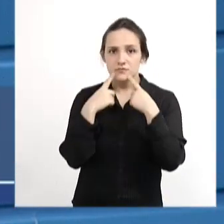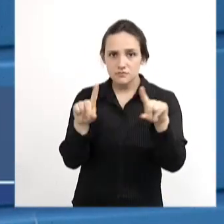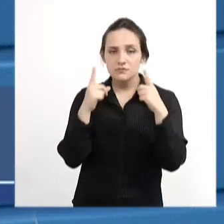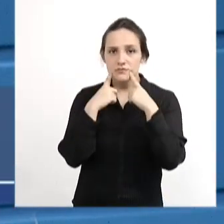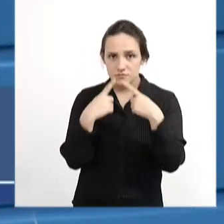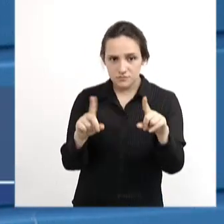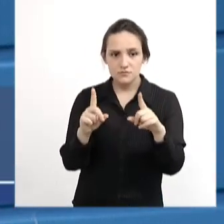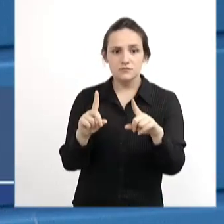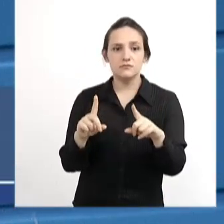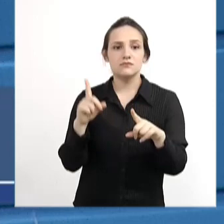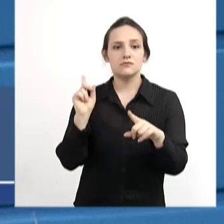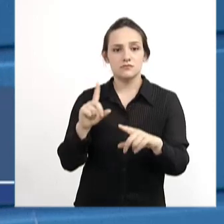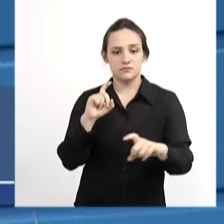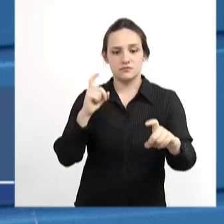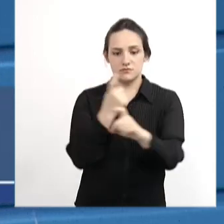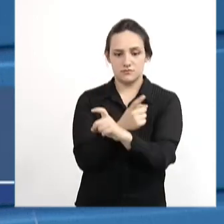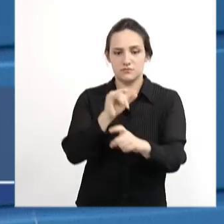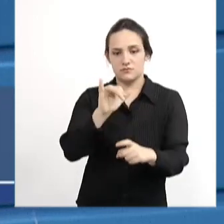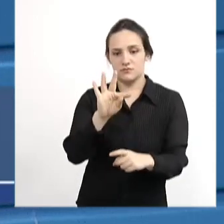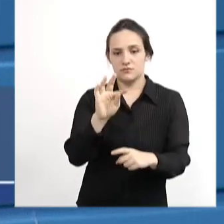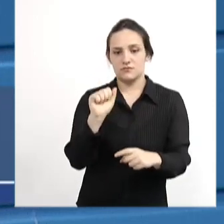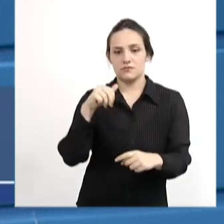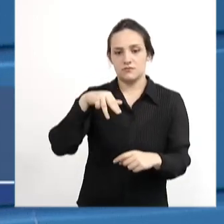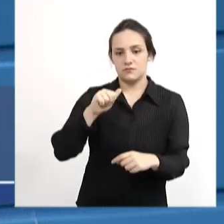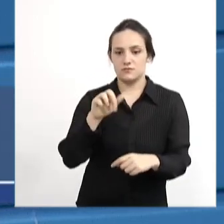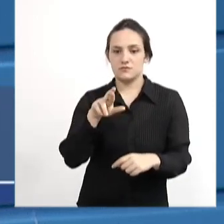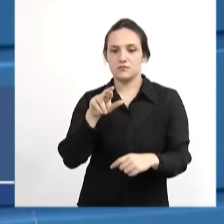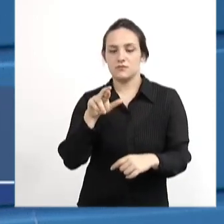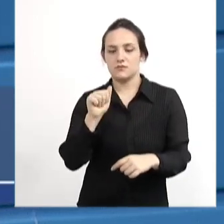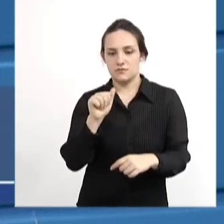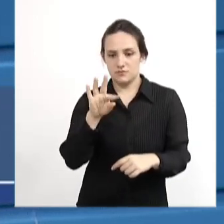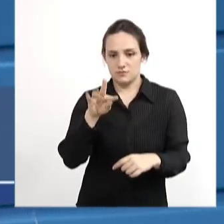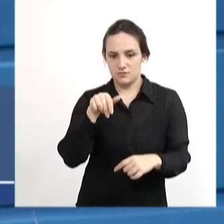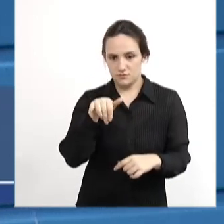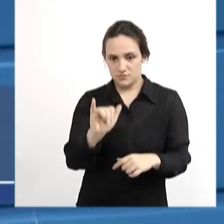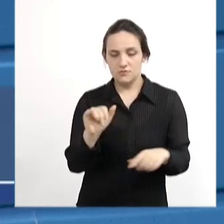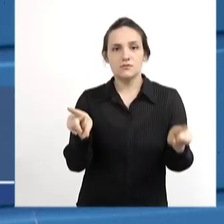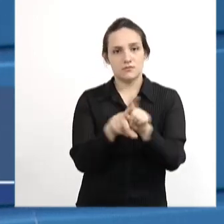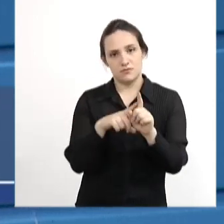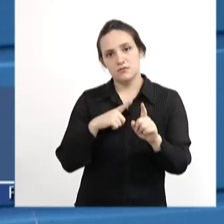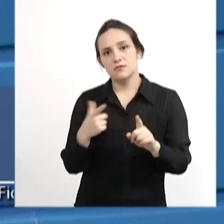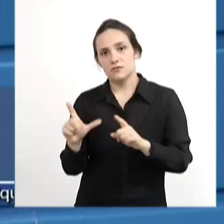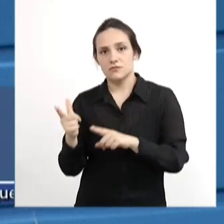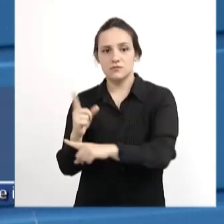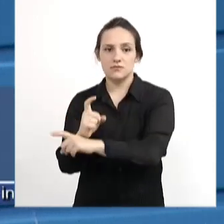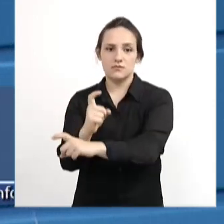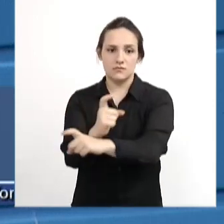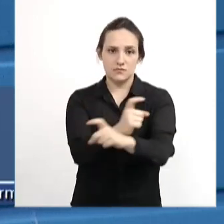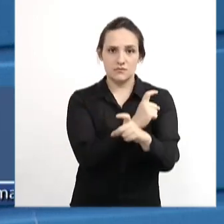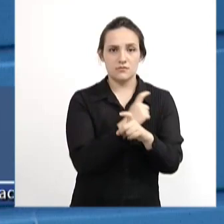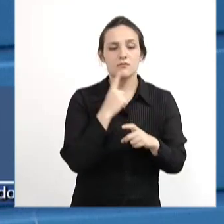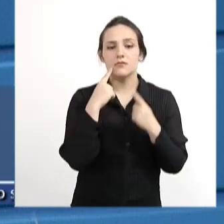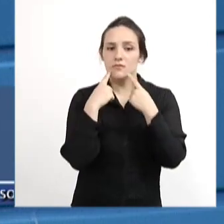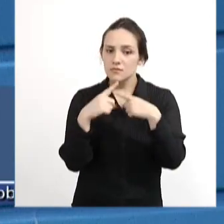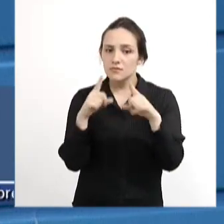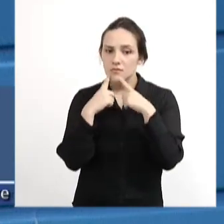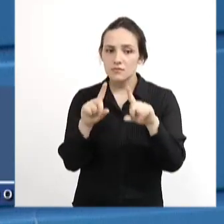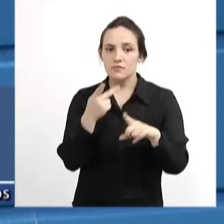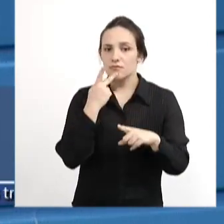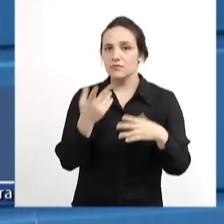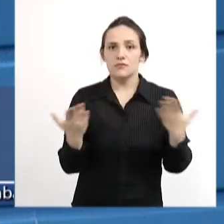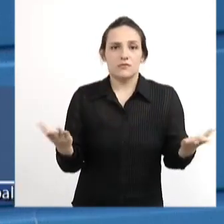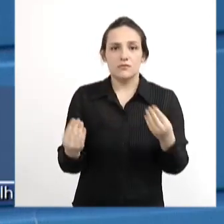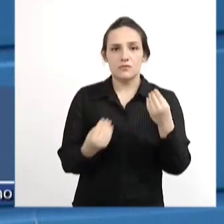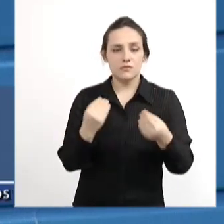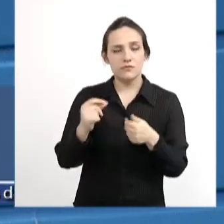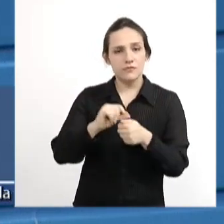do Itamaraty e de outros assentamentos exatamente reclamando da impossibilidade de fazer